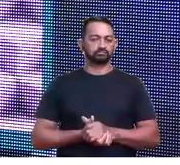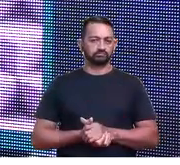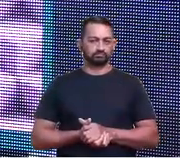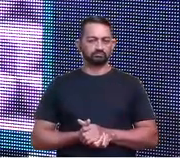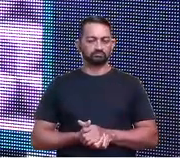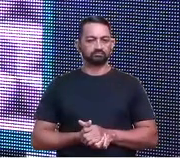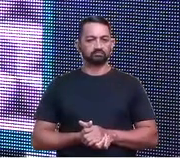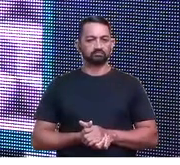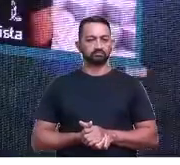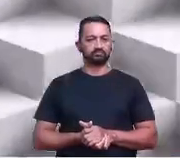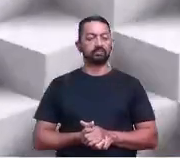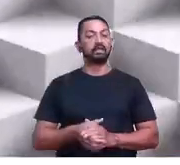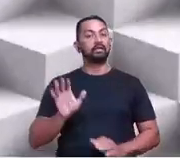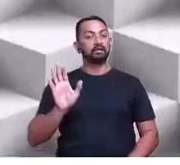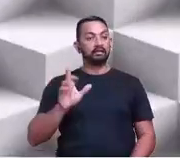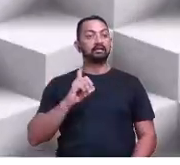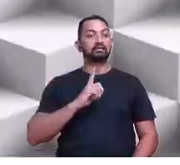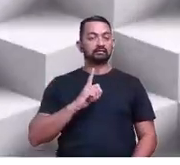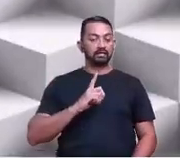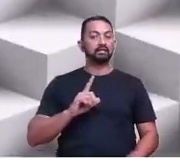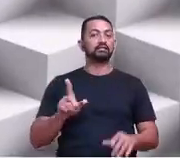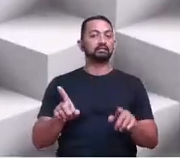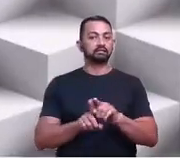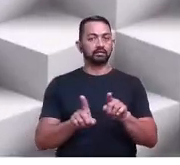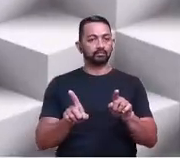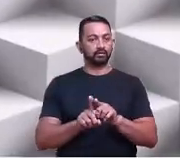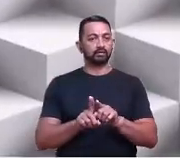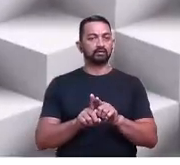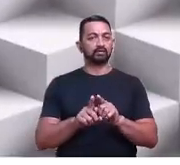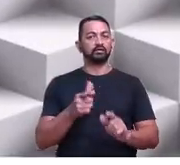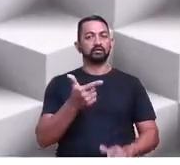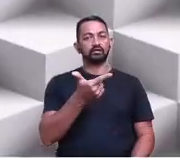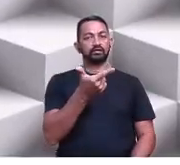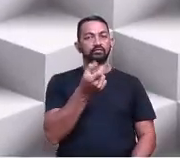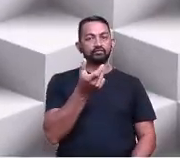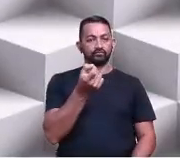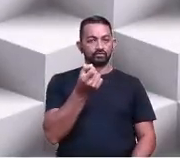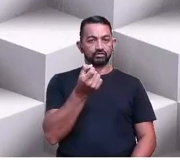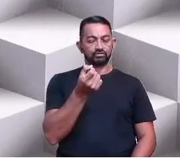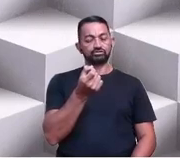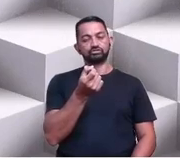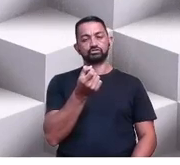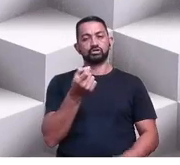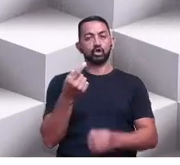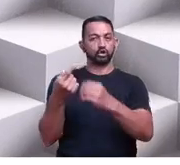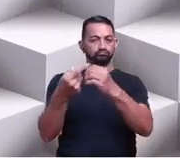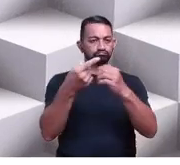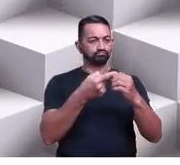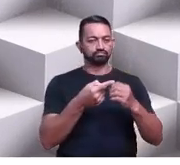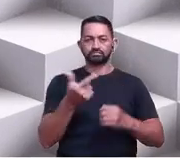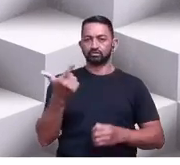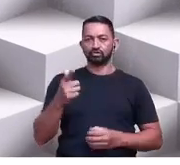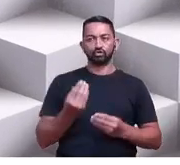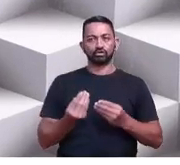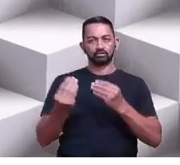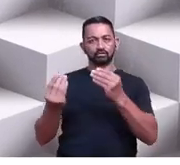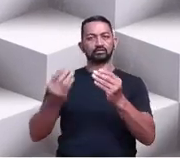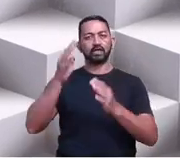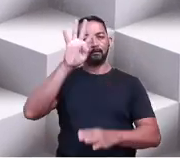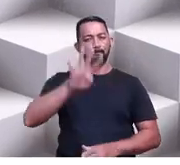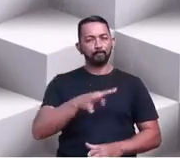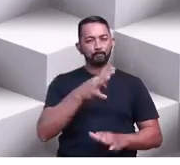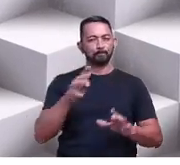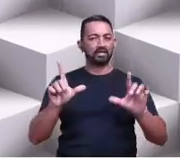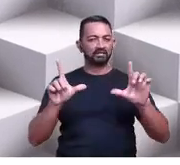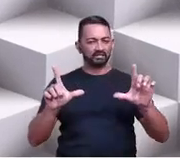aí? Olha só, Fabi, há a citação também de mais de 20 cidades que não entregaram a